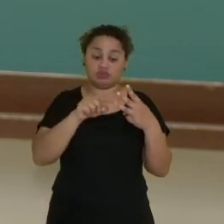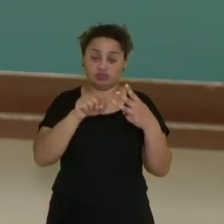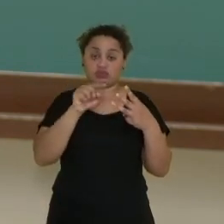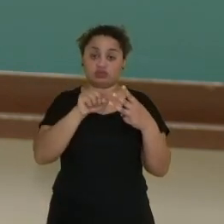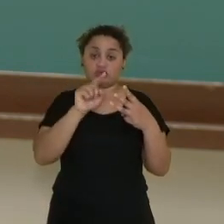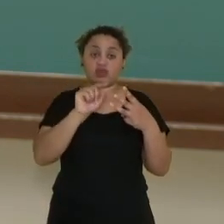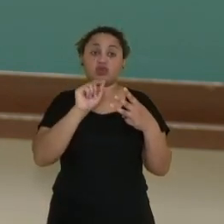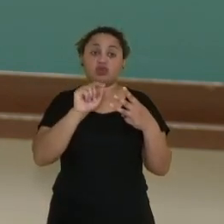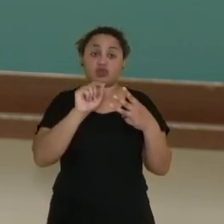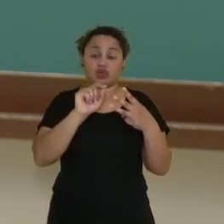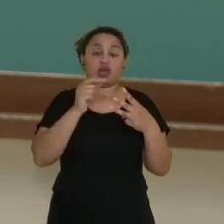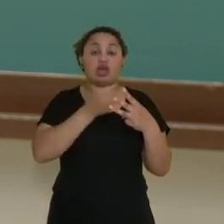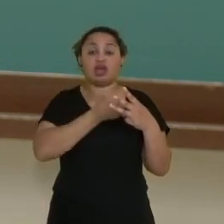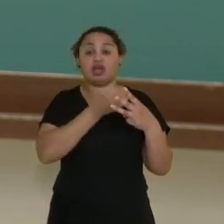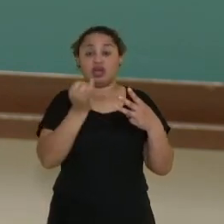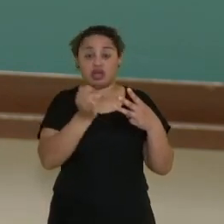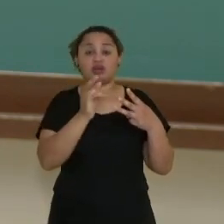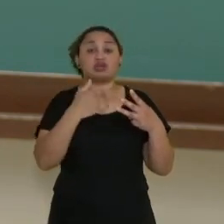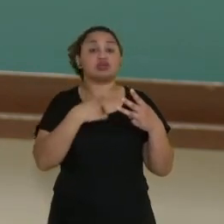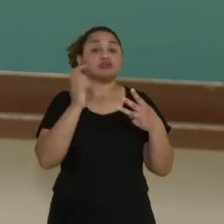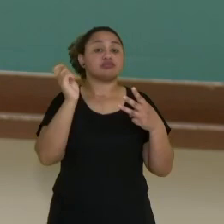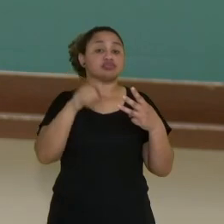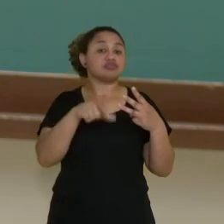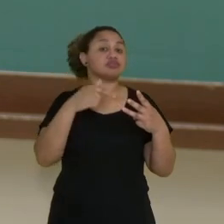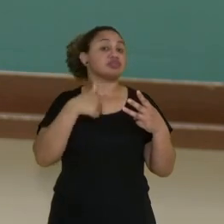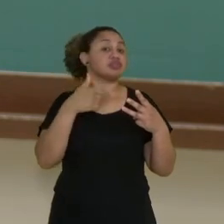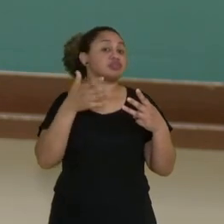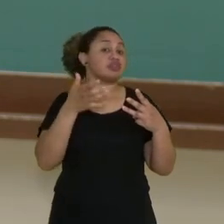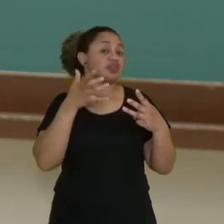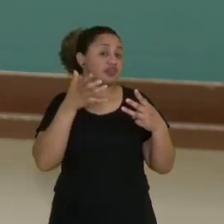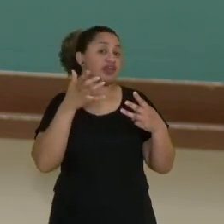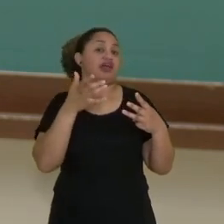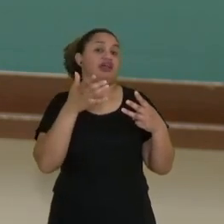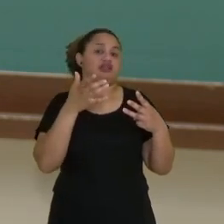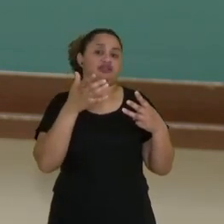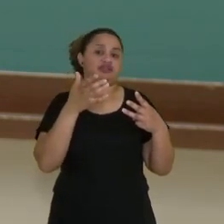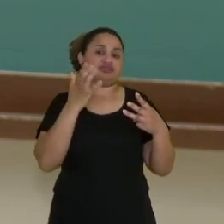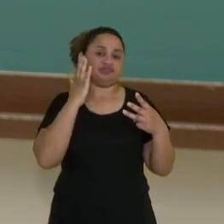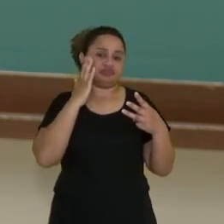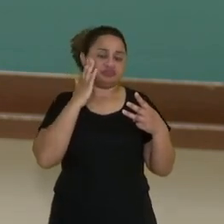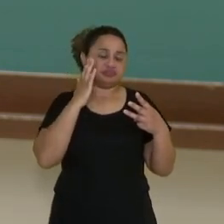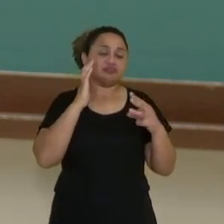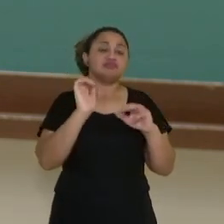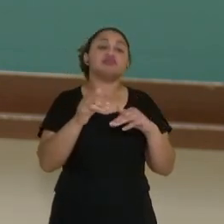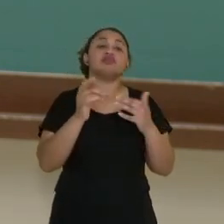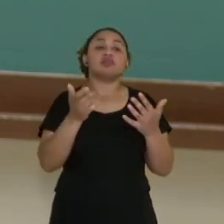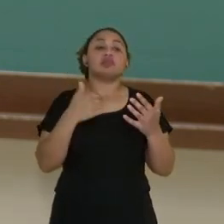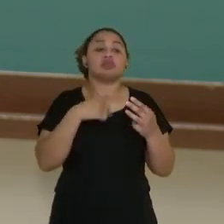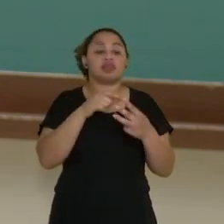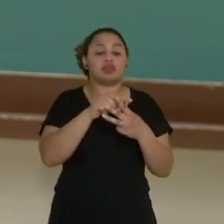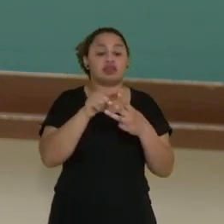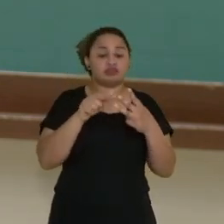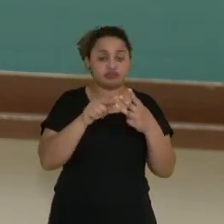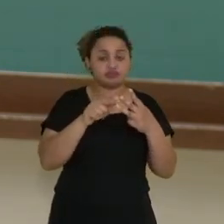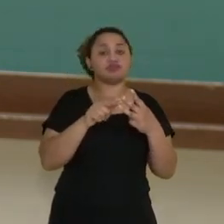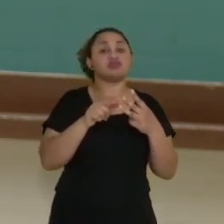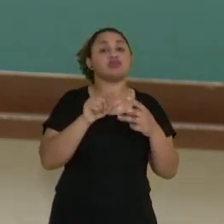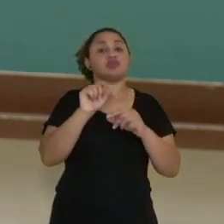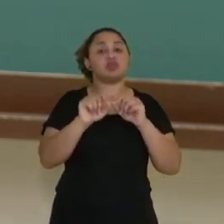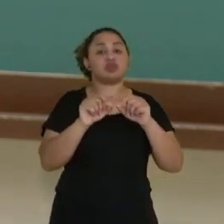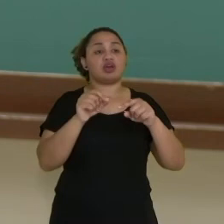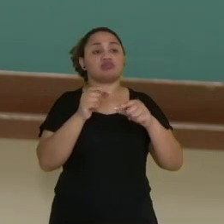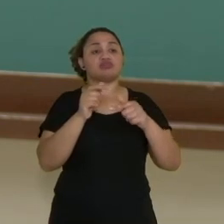tá? Vai ser a quantidade de possibilidades favoráveis. Então, eu vou pegar esse 3 agora e